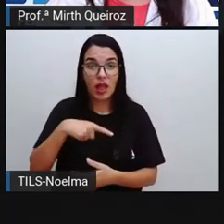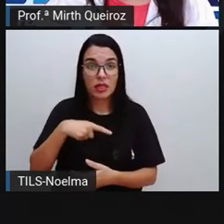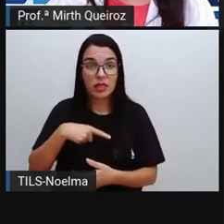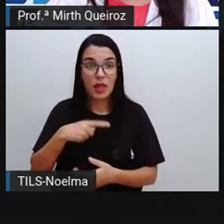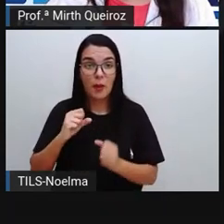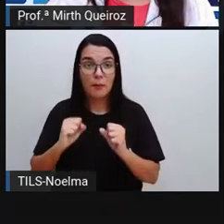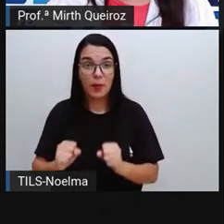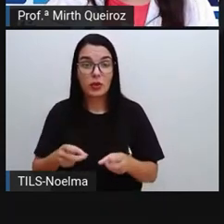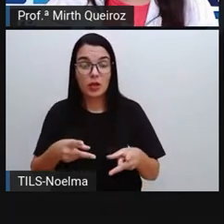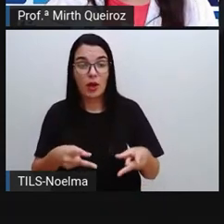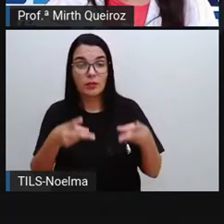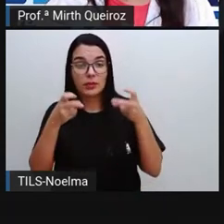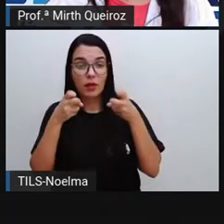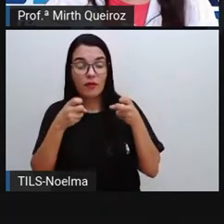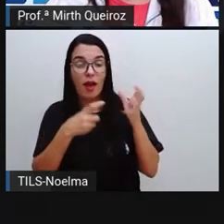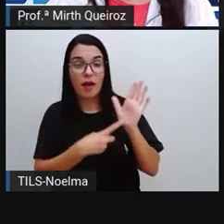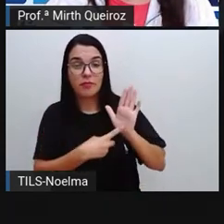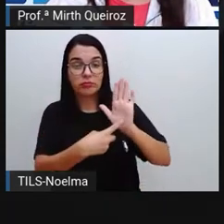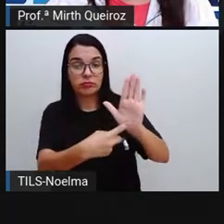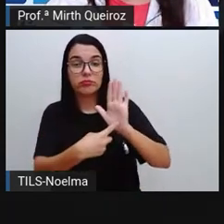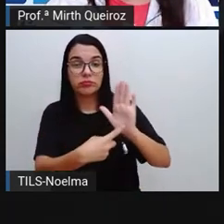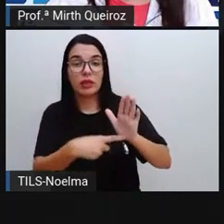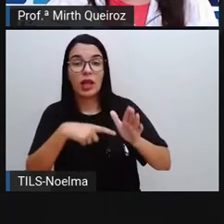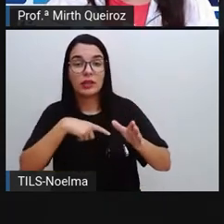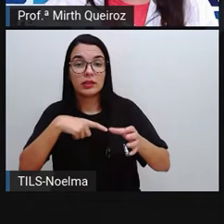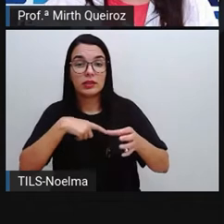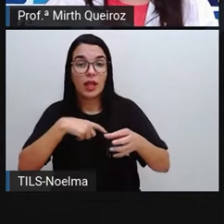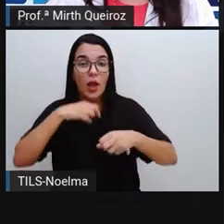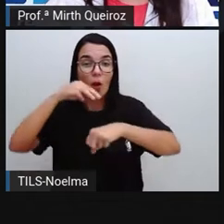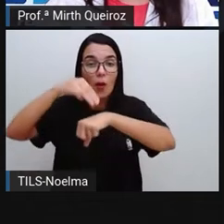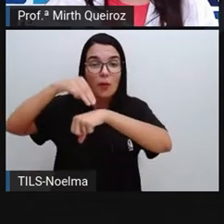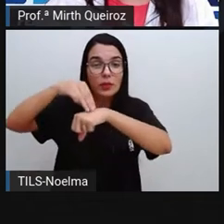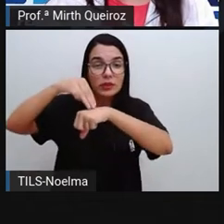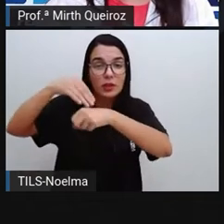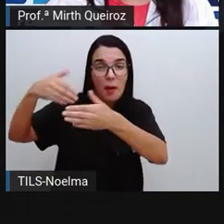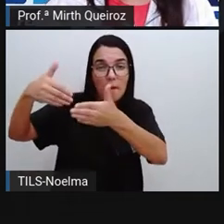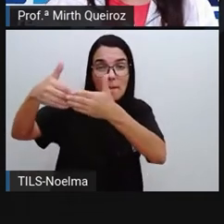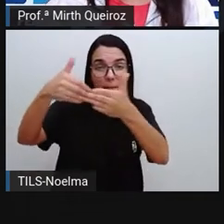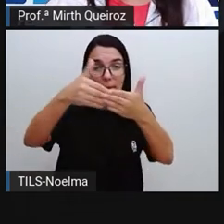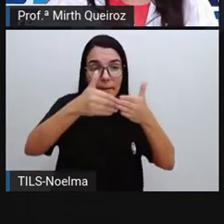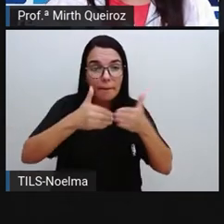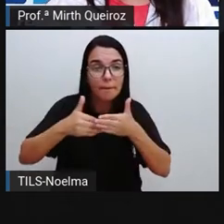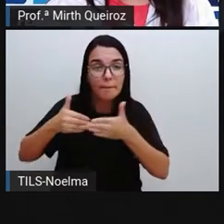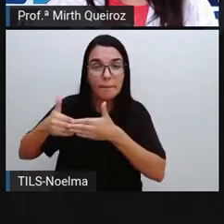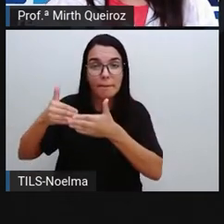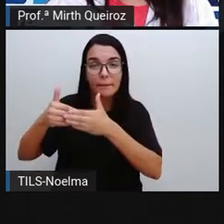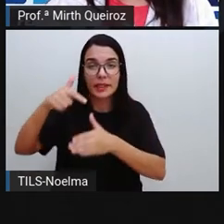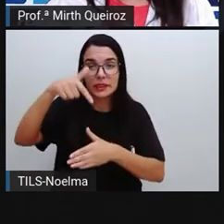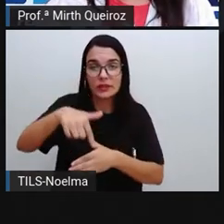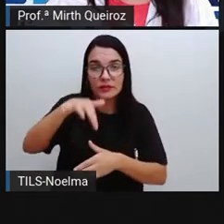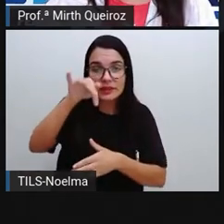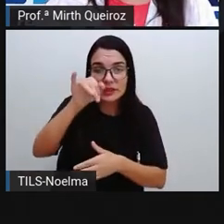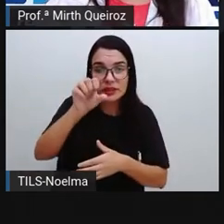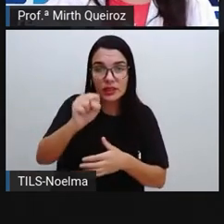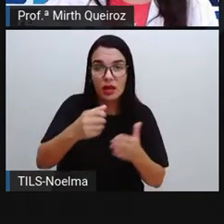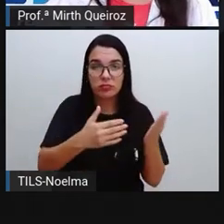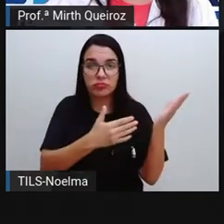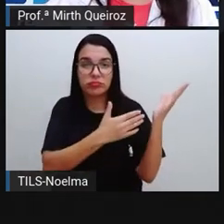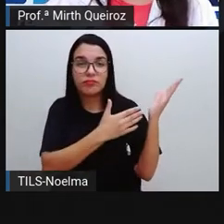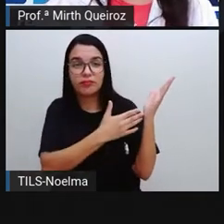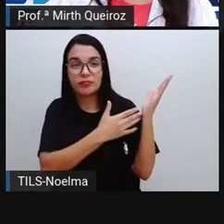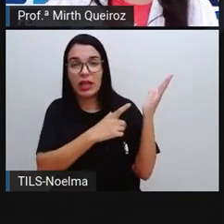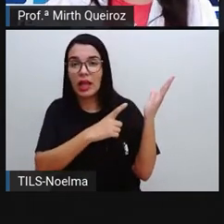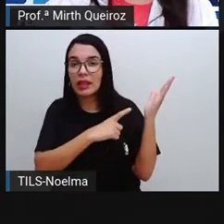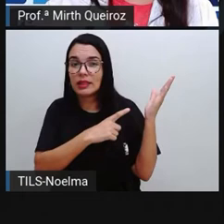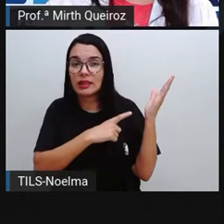pode observar, a partir dessa imagem, os municípios limítrofes de Feira de Santana. São aqueles que fazem limite com Feira de Santana. Então, nós